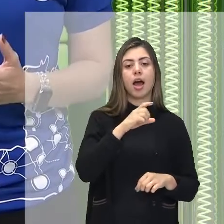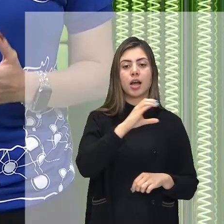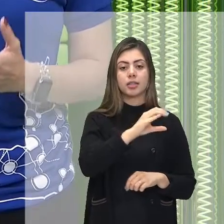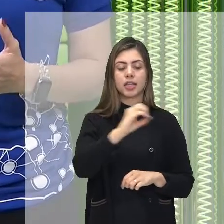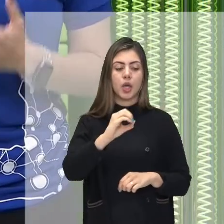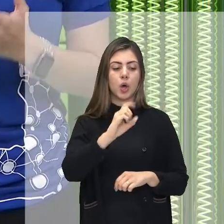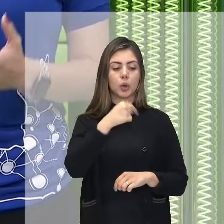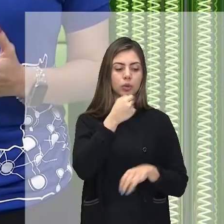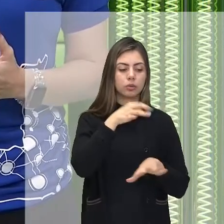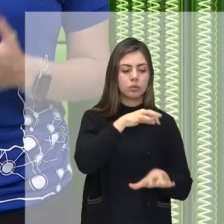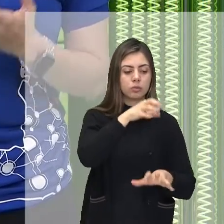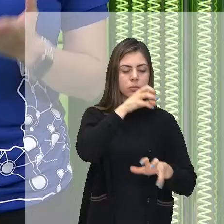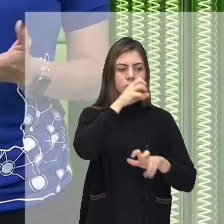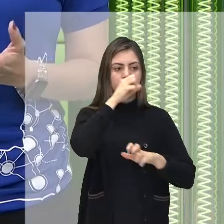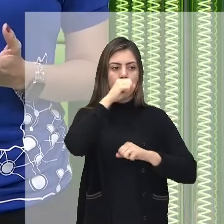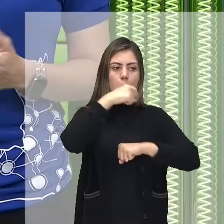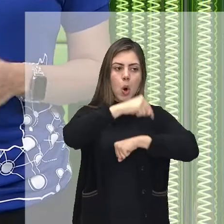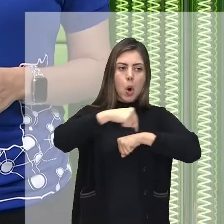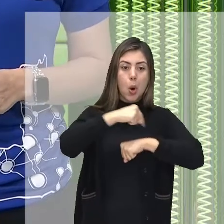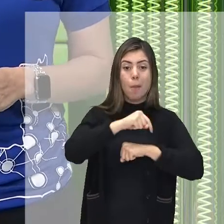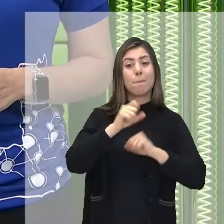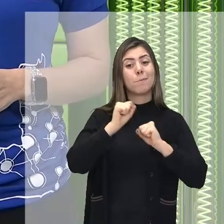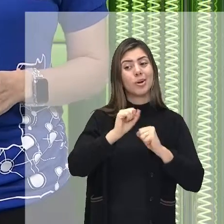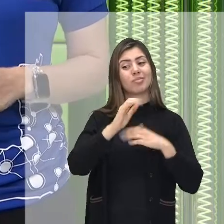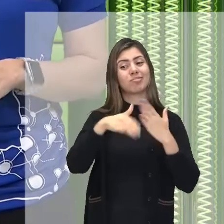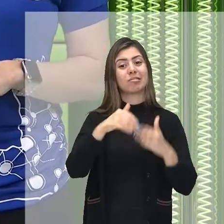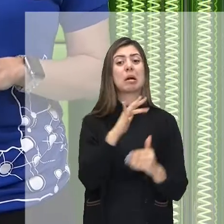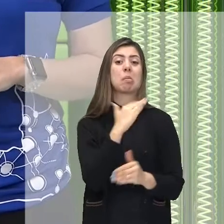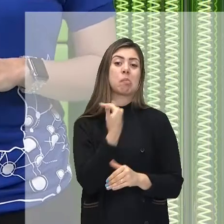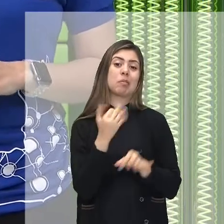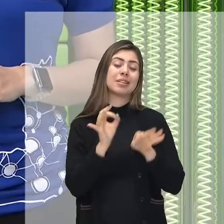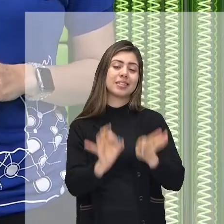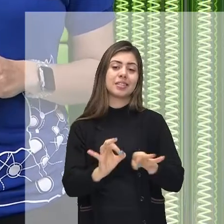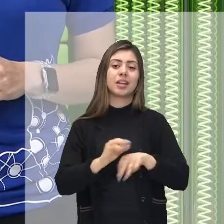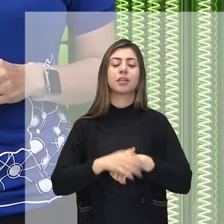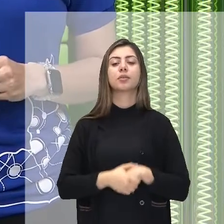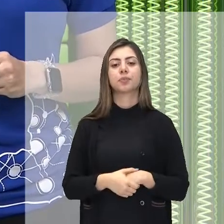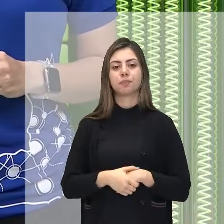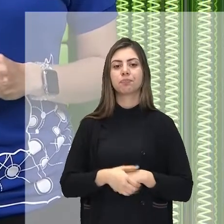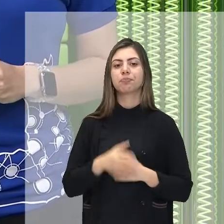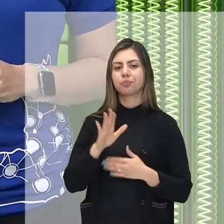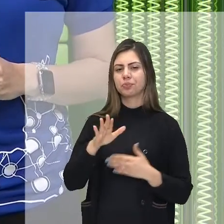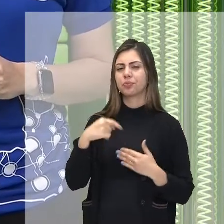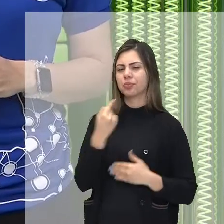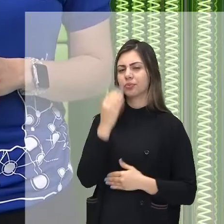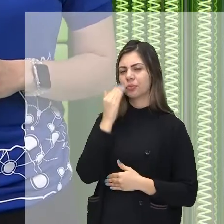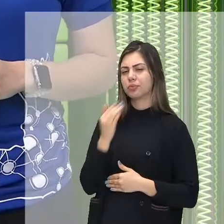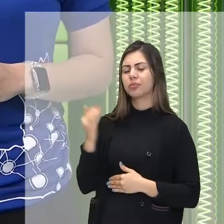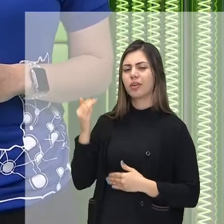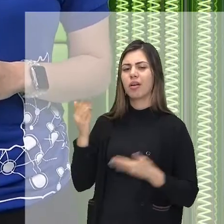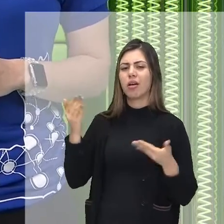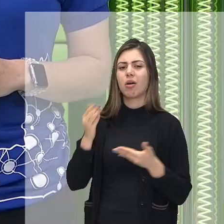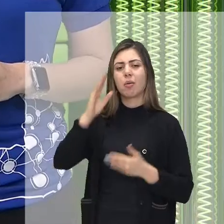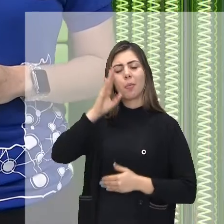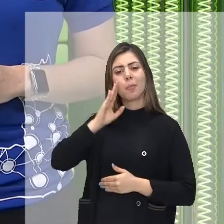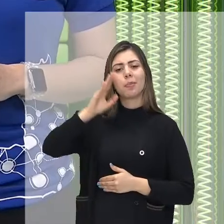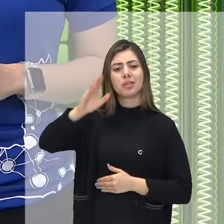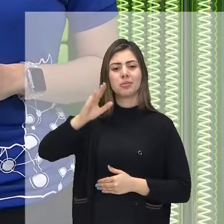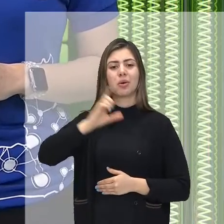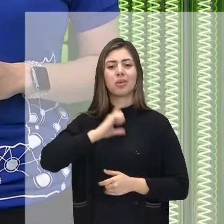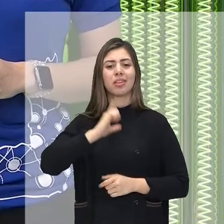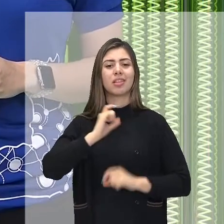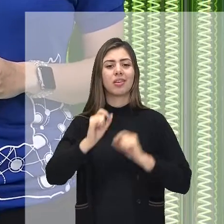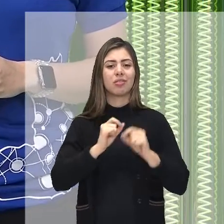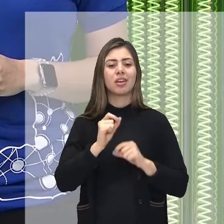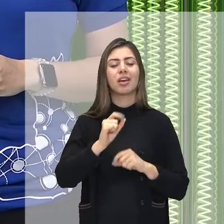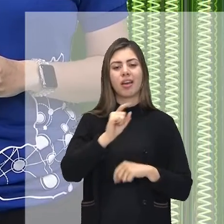ele pode levar à morte, né? Então vamos aí ver as principais causas, né, da intoxicação